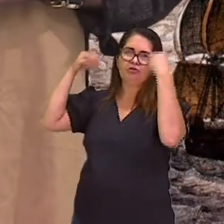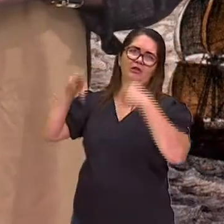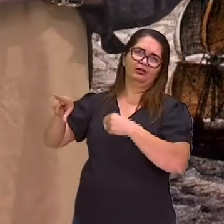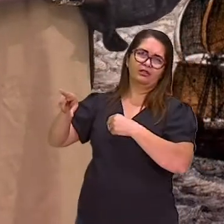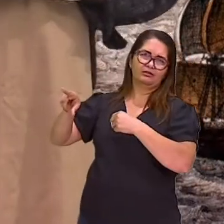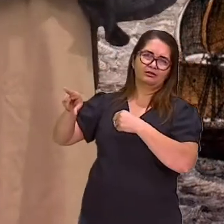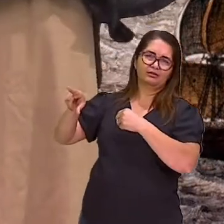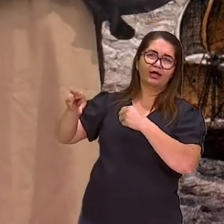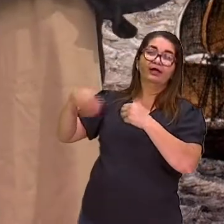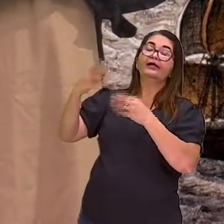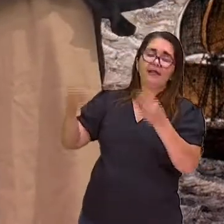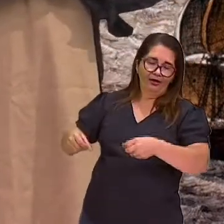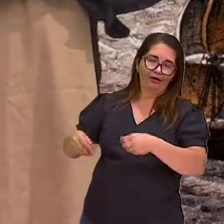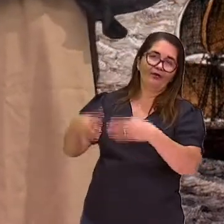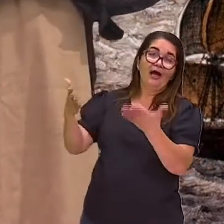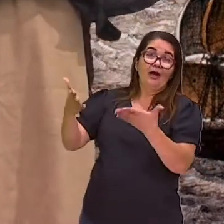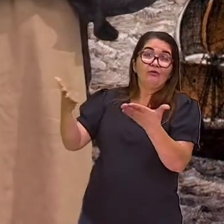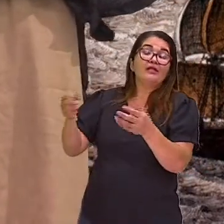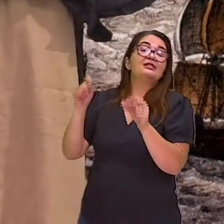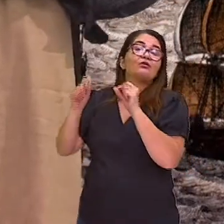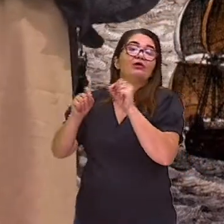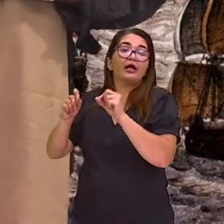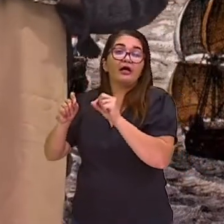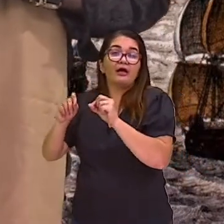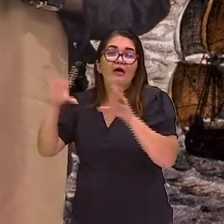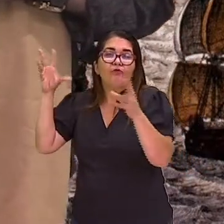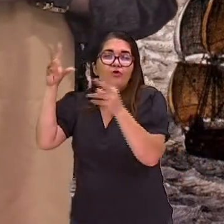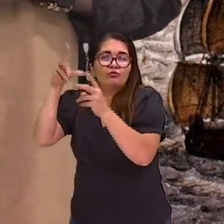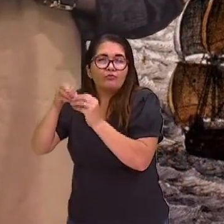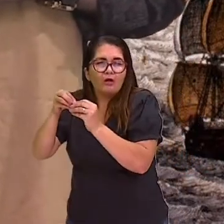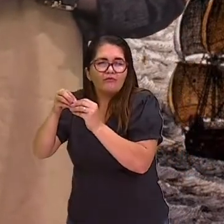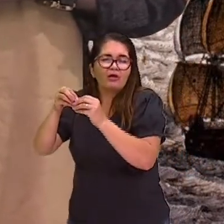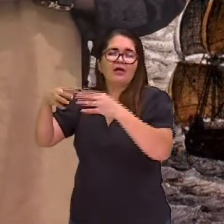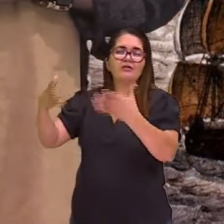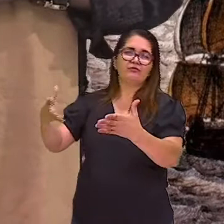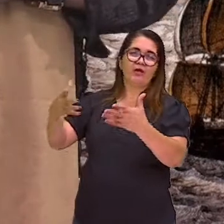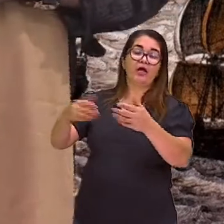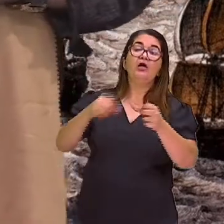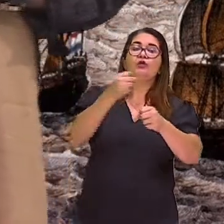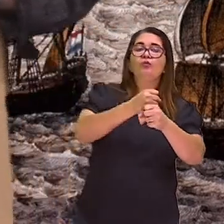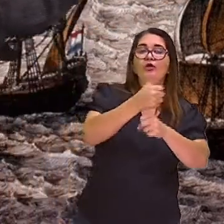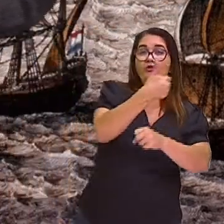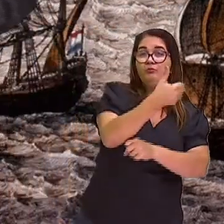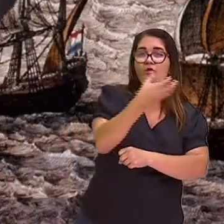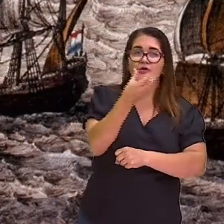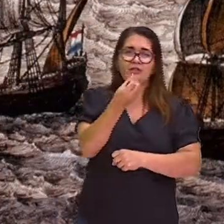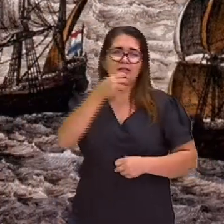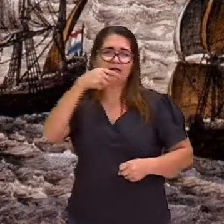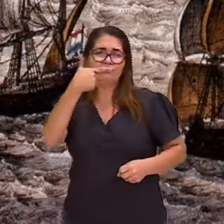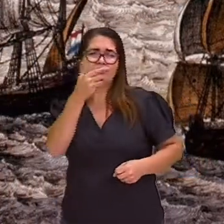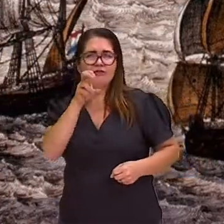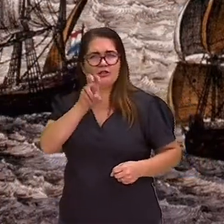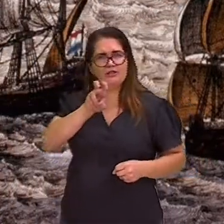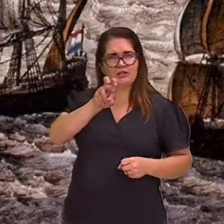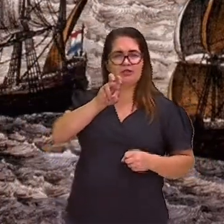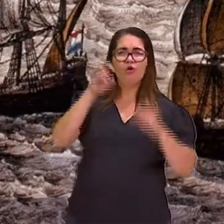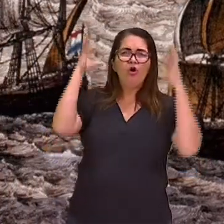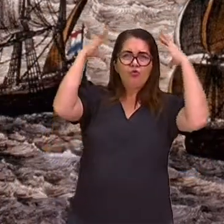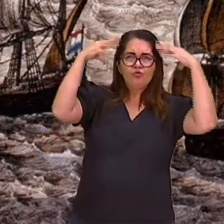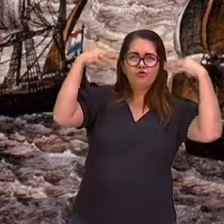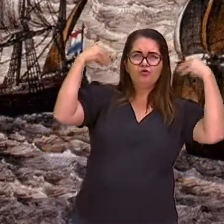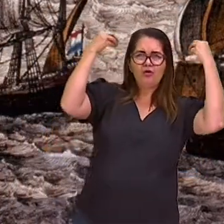para lutar contra os holandeses. Depois de expulsos, em 1625, os holandeses